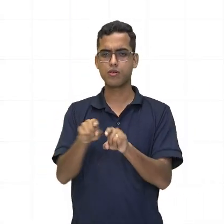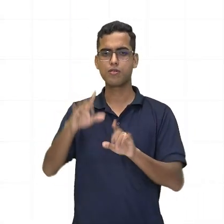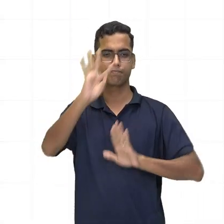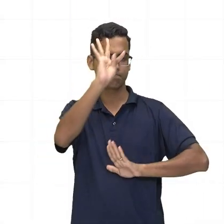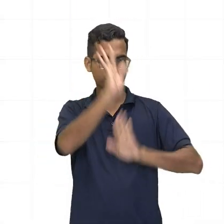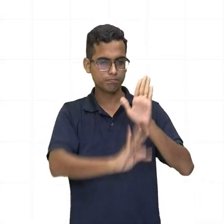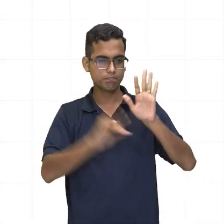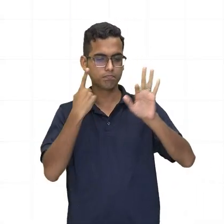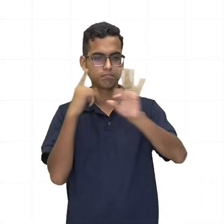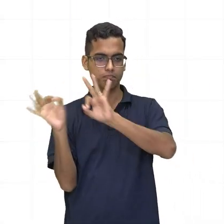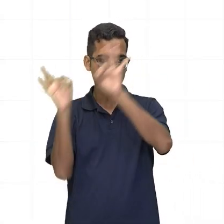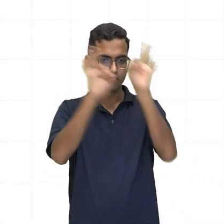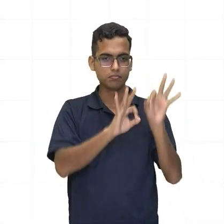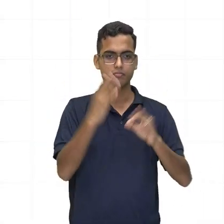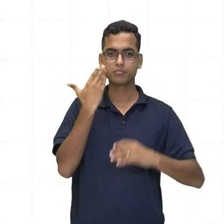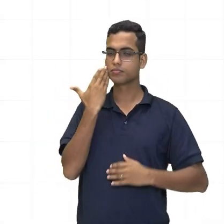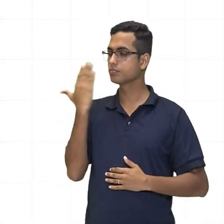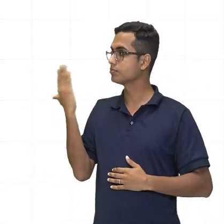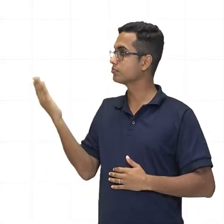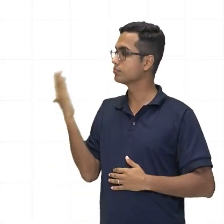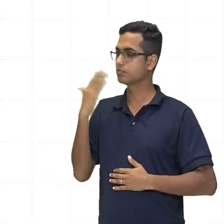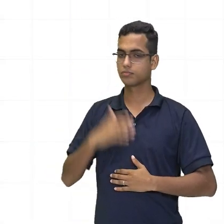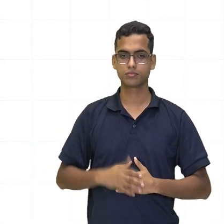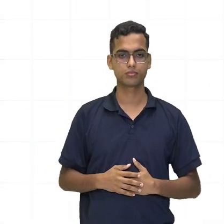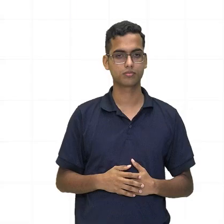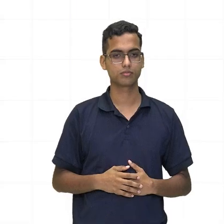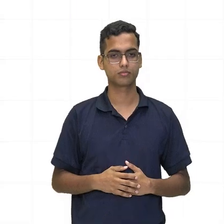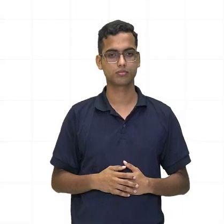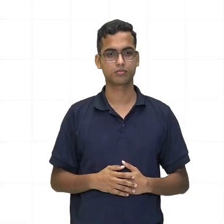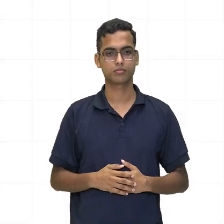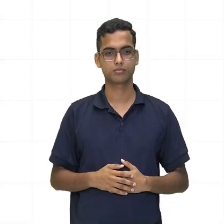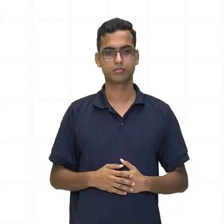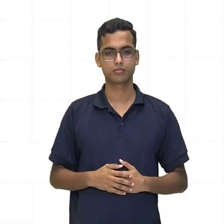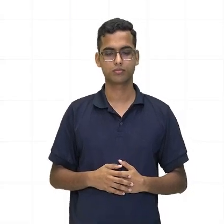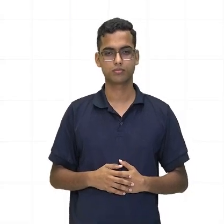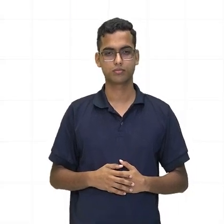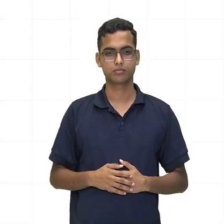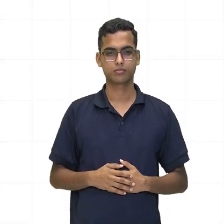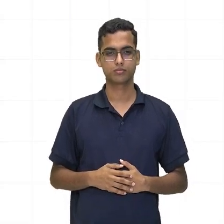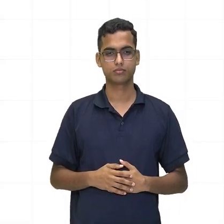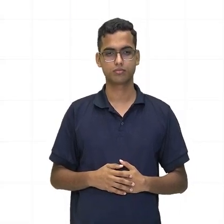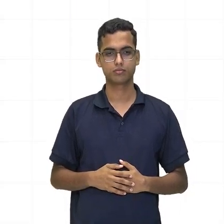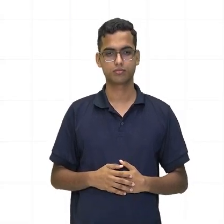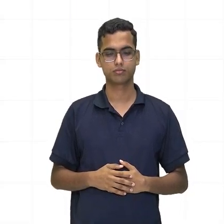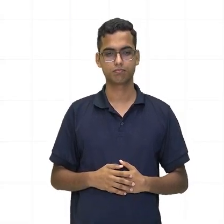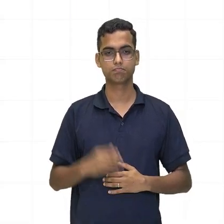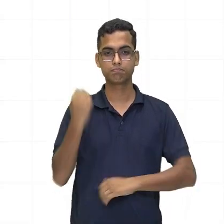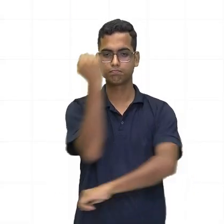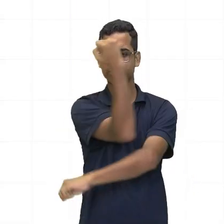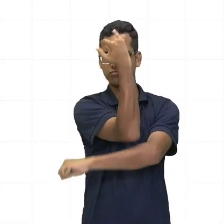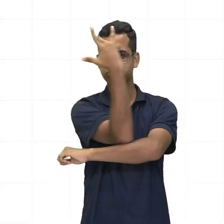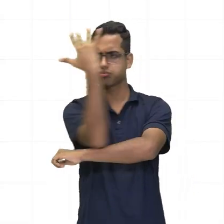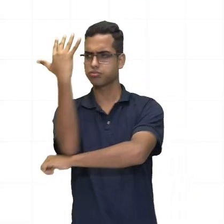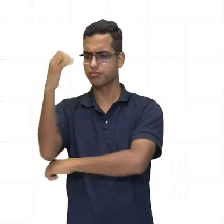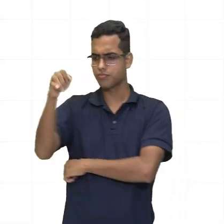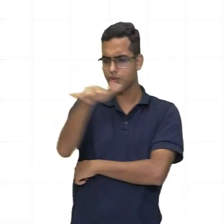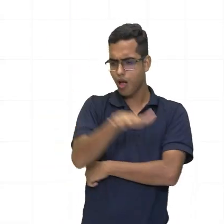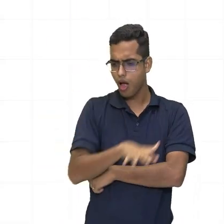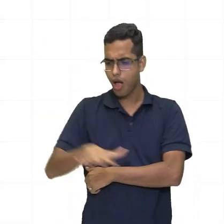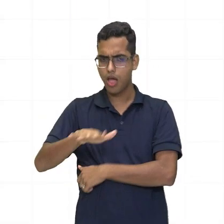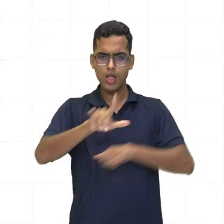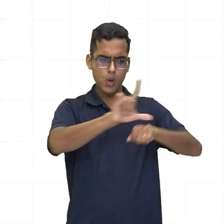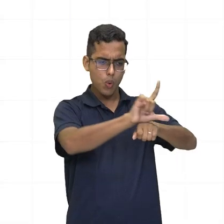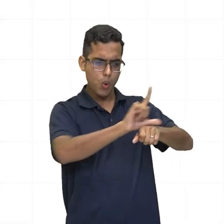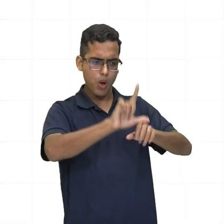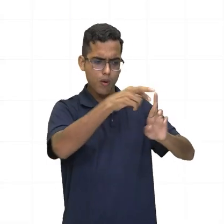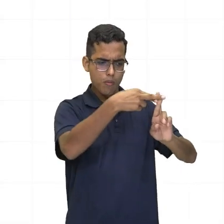que a cartela traz. Outro ponto importante é a relação entre as lideranças